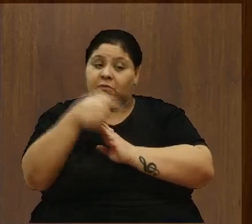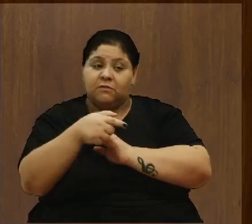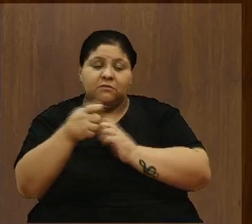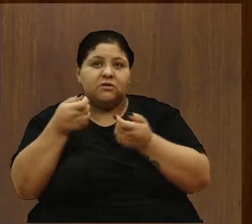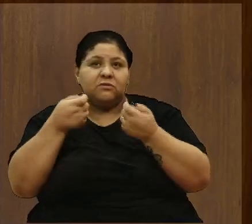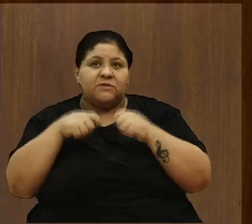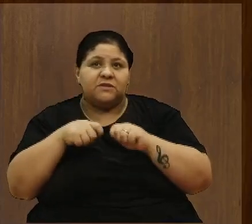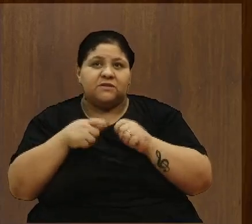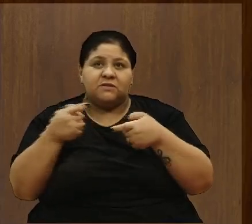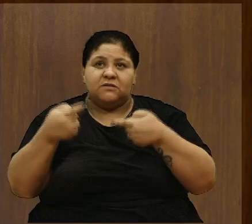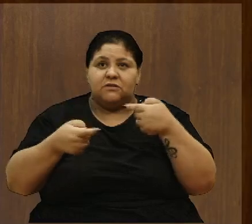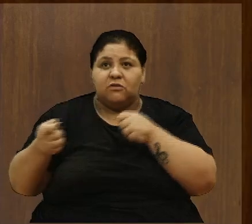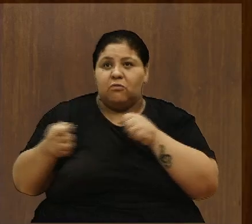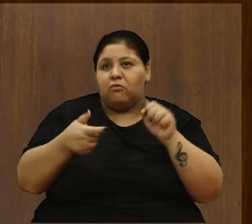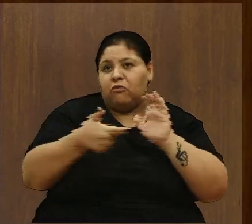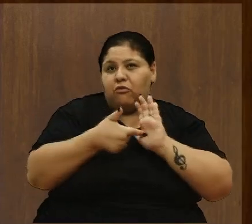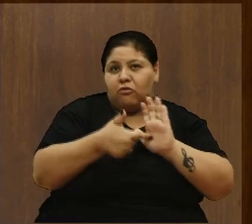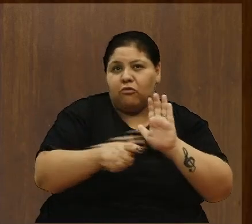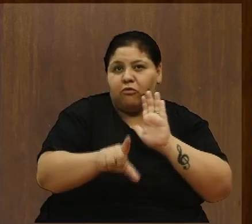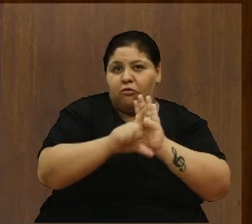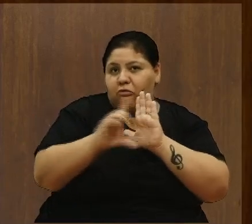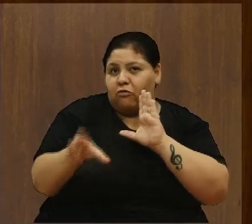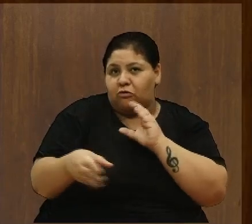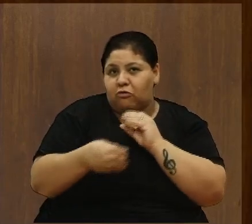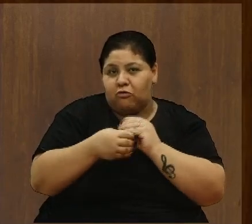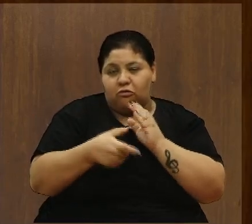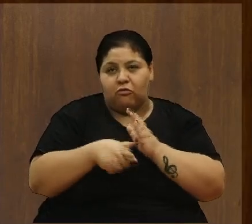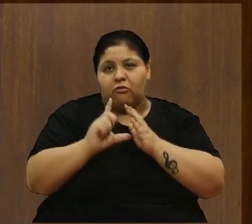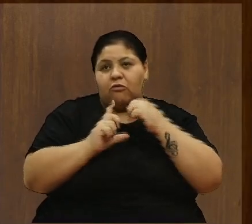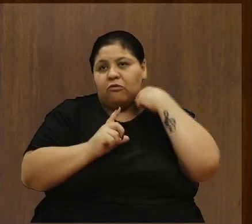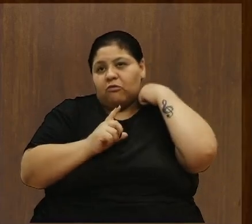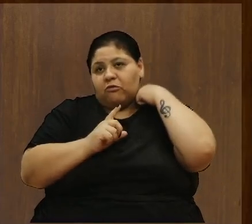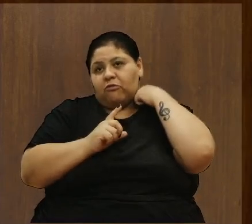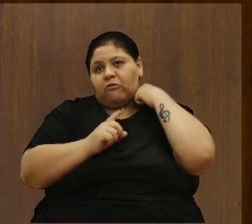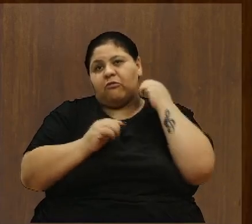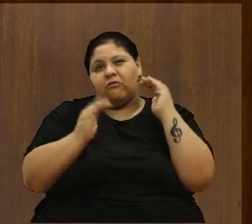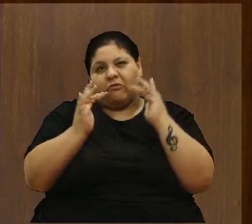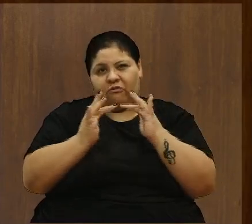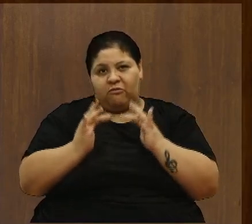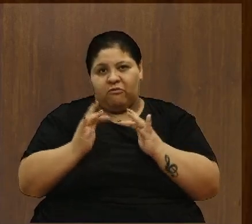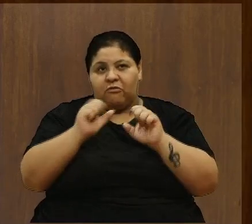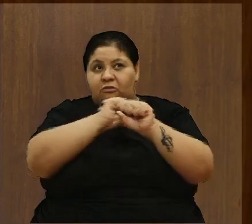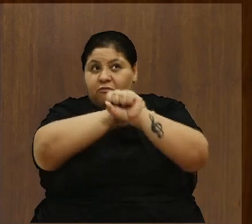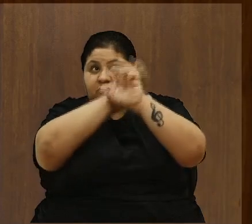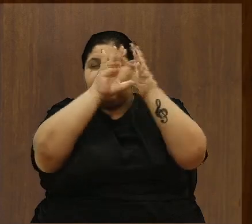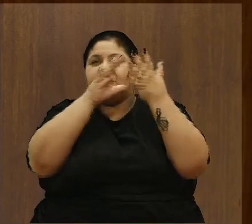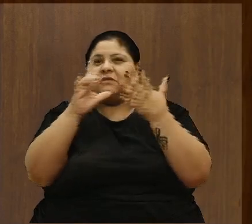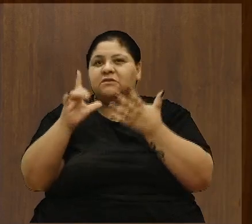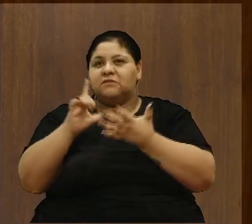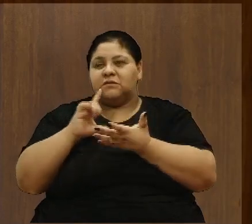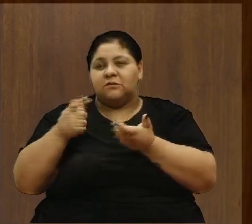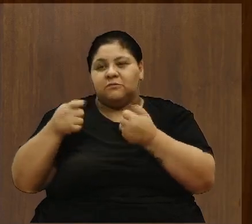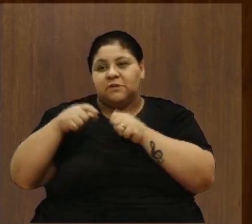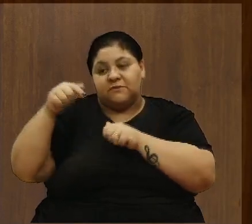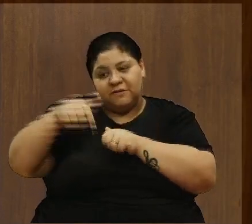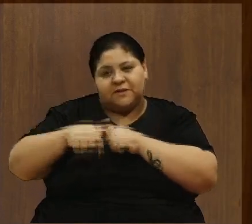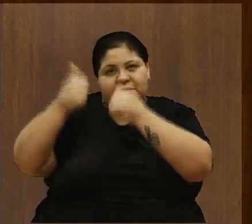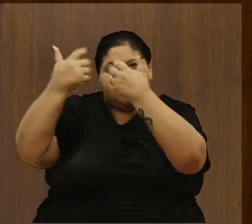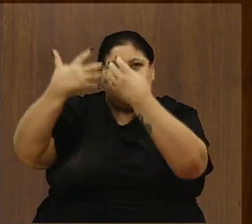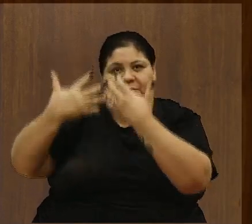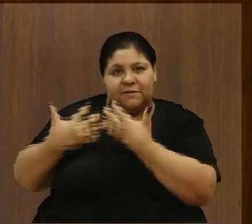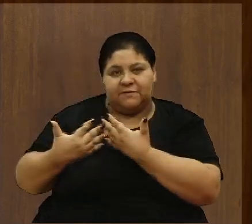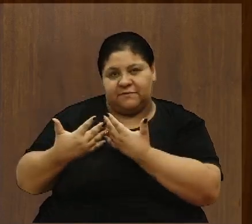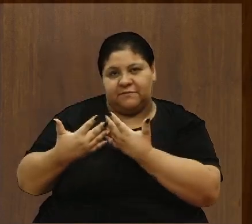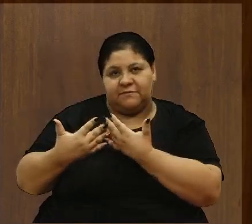estar discutindo, eu podia ter apresentado uma lei complementar anteriormente e vamos combinar, que se fosse clara as coisas, o Executivo nem precisaria vir aqui explicar como tem